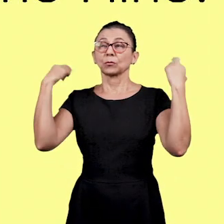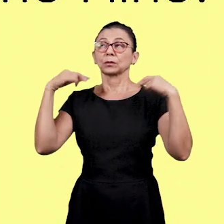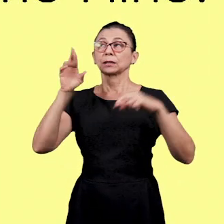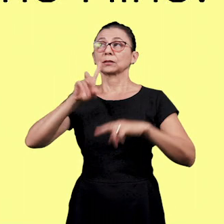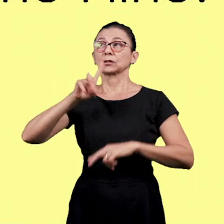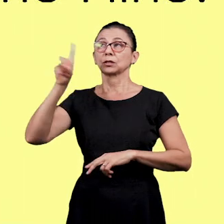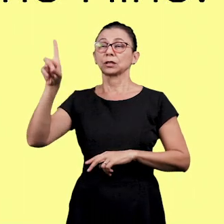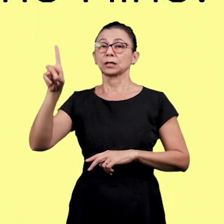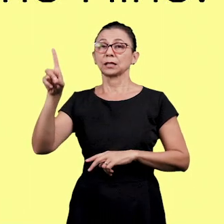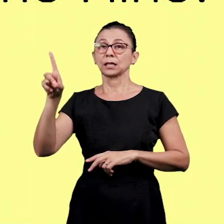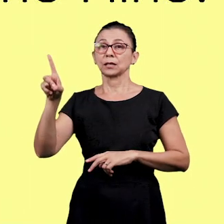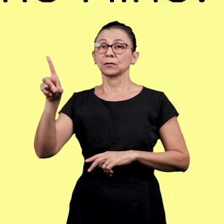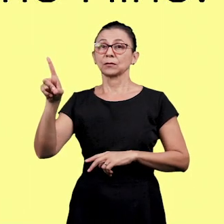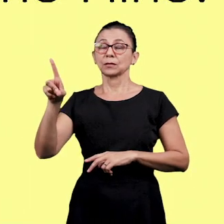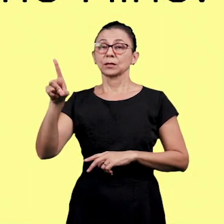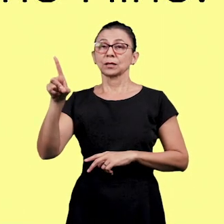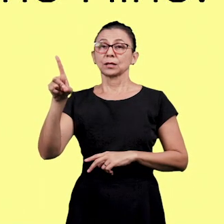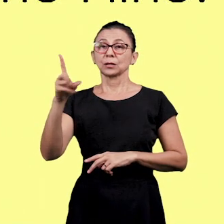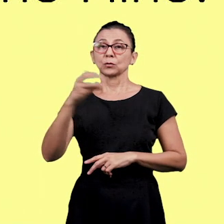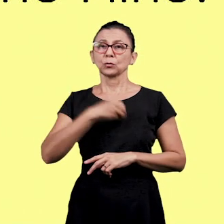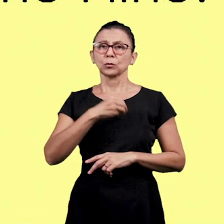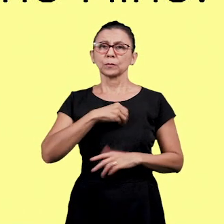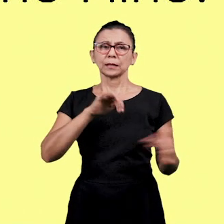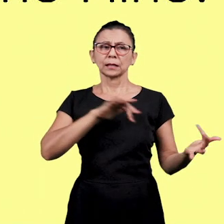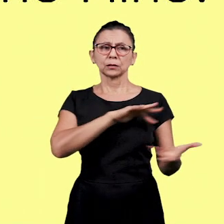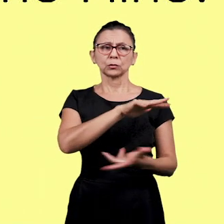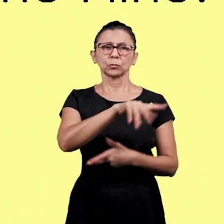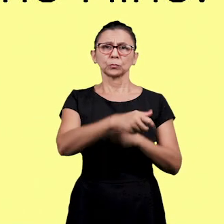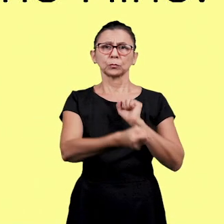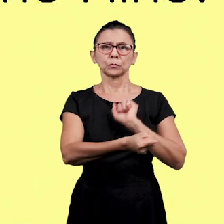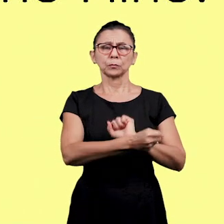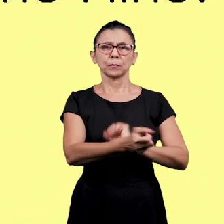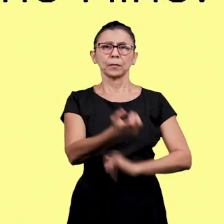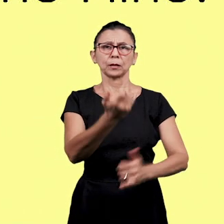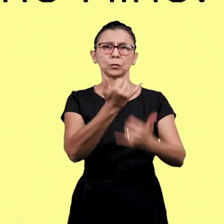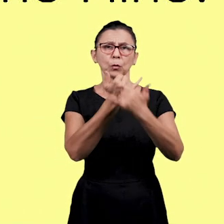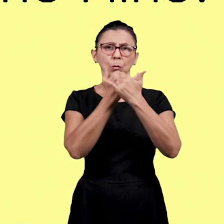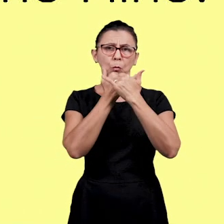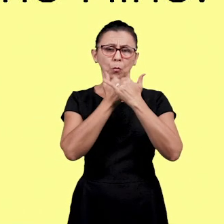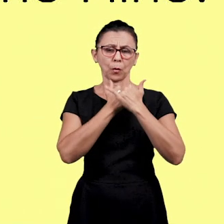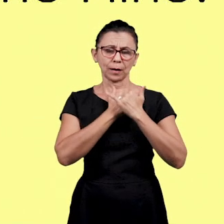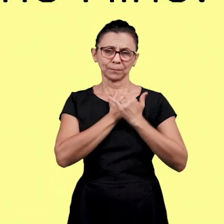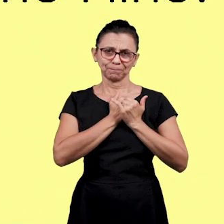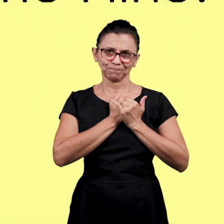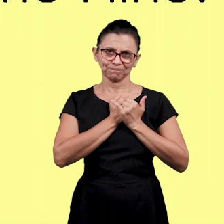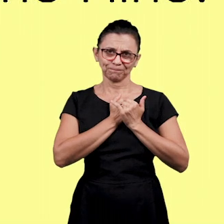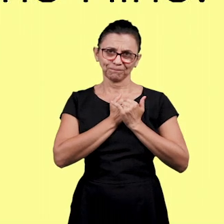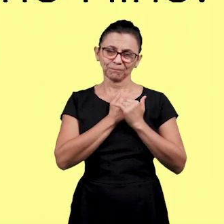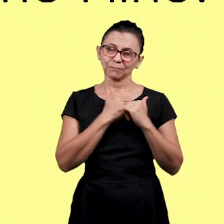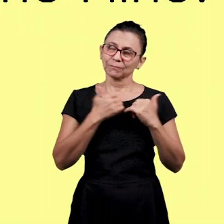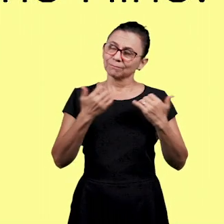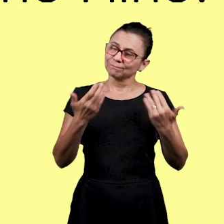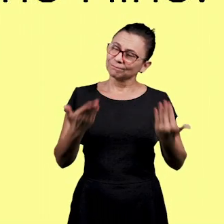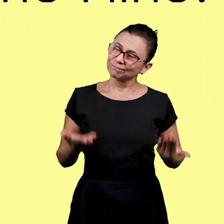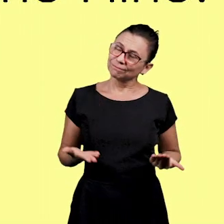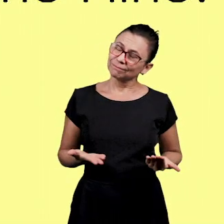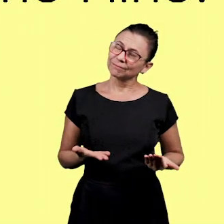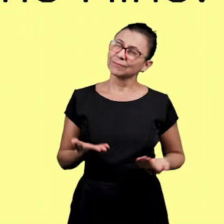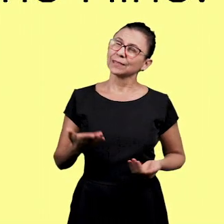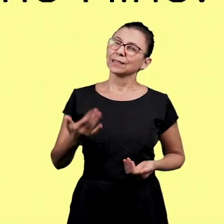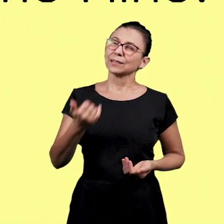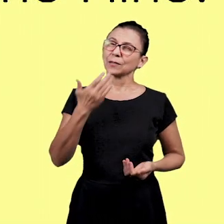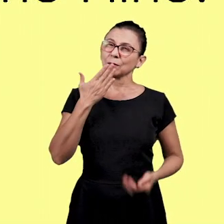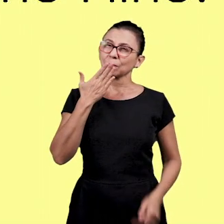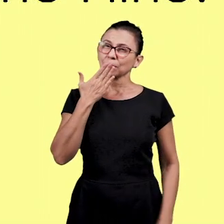pecado do mundo. Louvado seja o nome do Senhor." Deus disse a Abraão: "Em ti serão